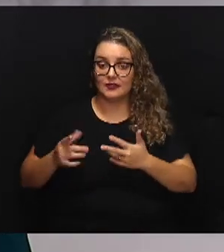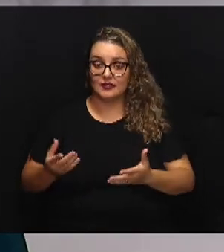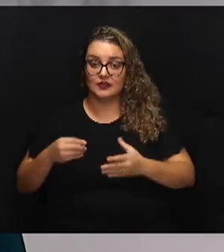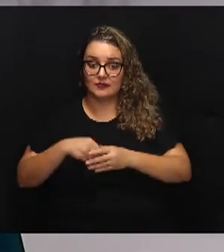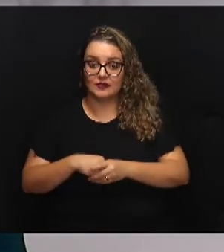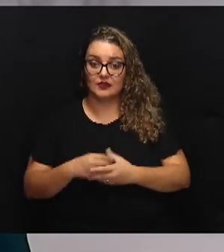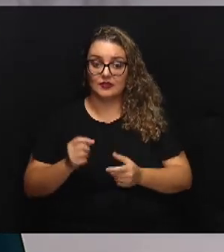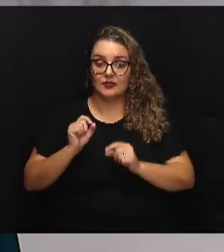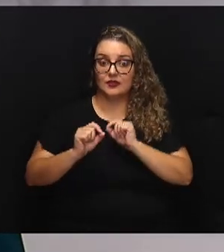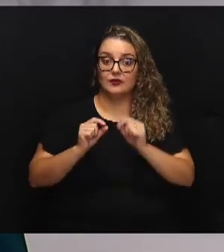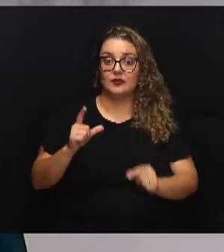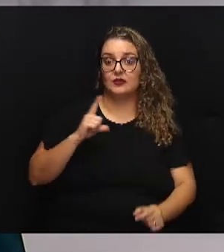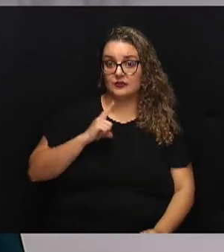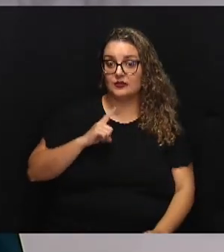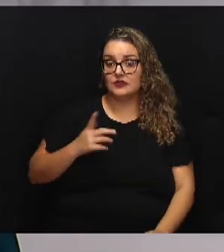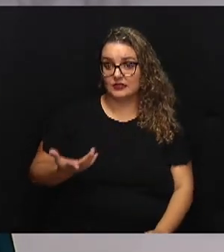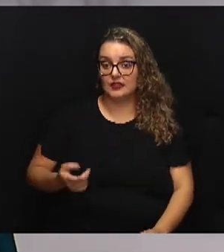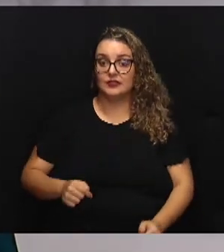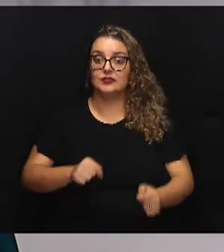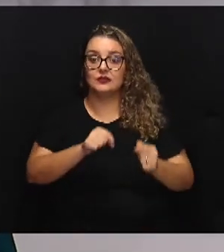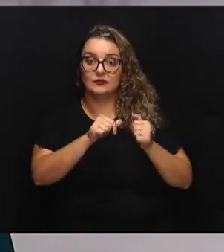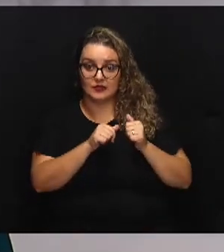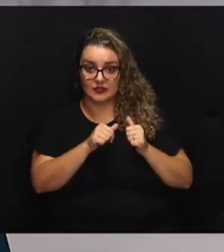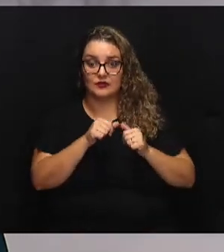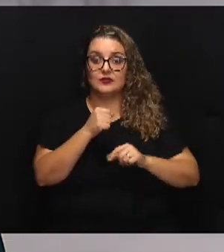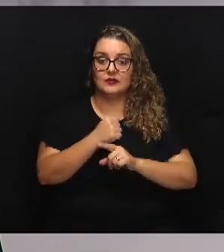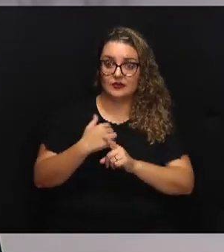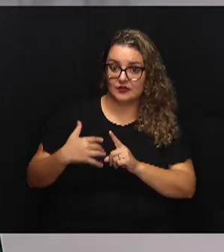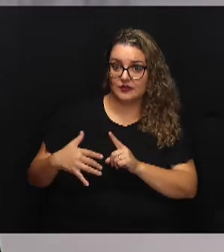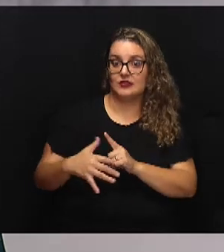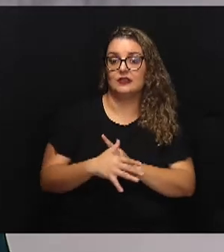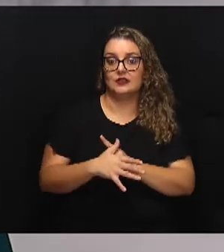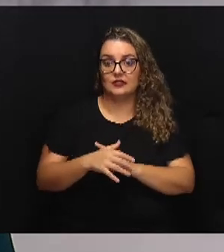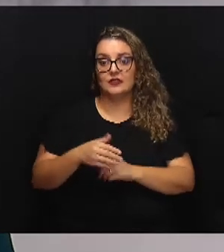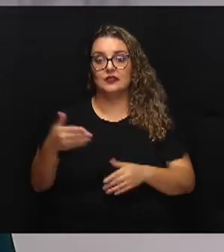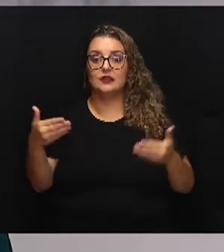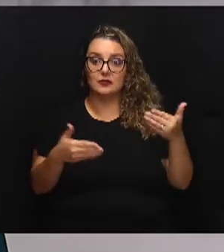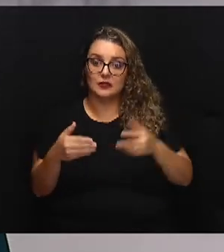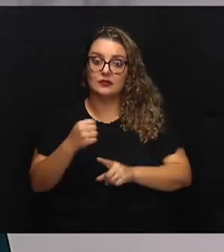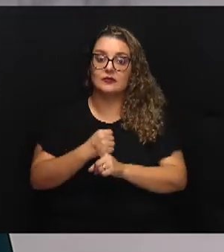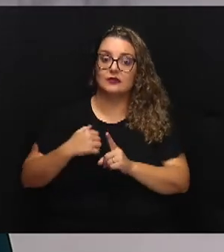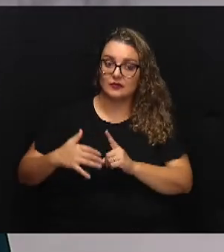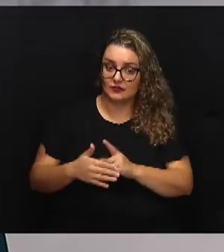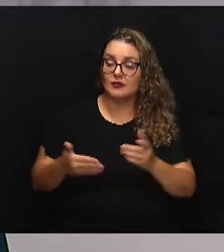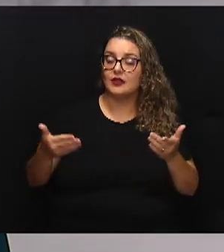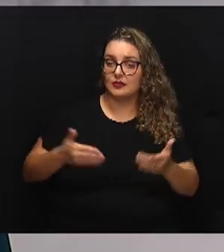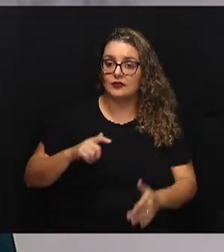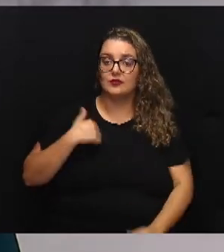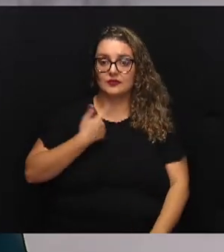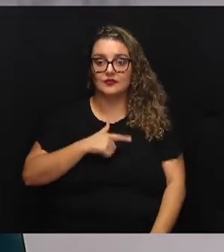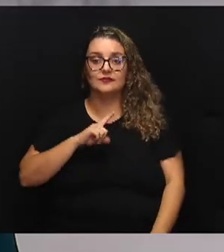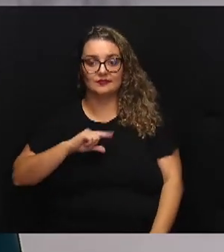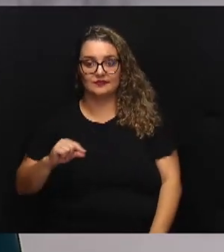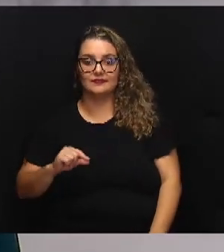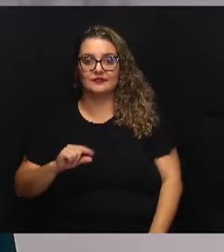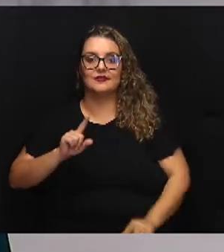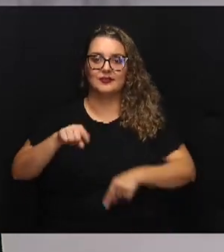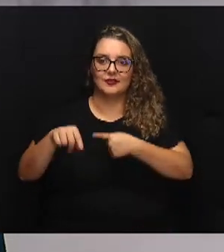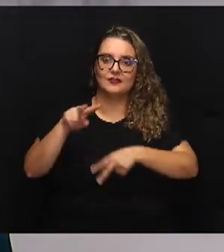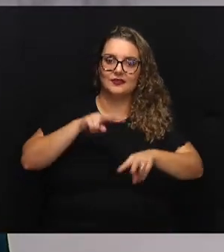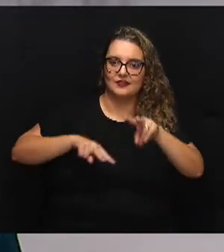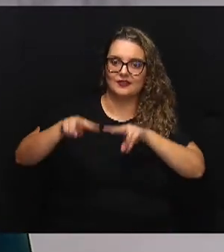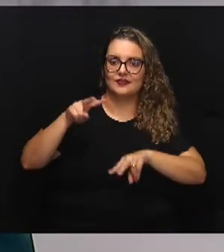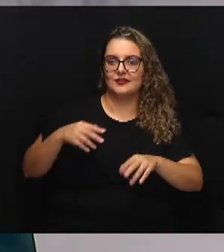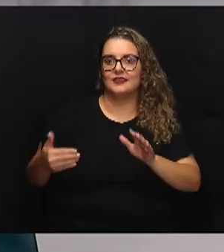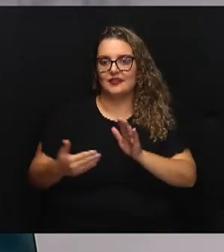que ela tem de benefício para a sociedade, a participação da sociedade. E hoje a gente sai daqui com uma outra visão, né, até